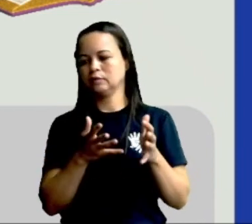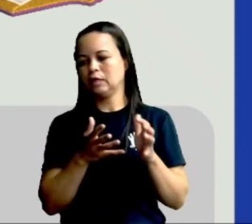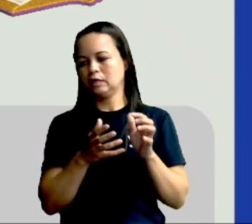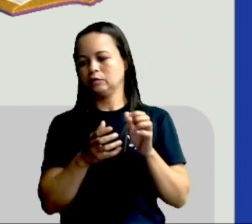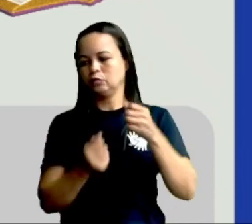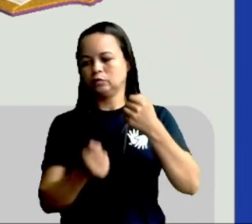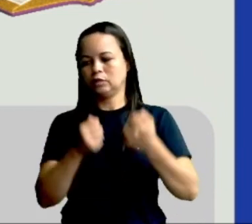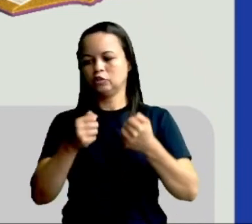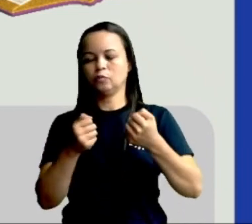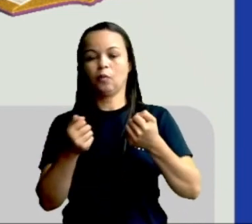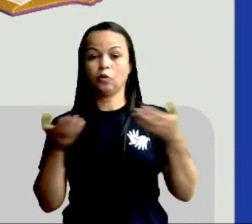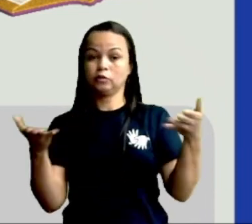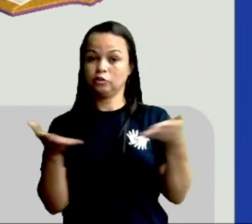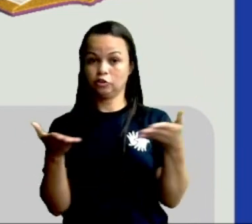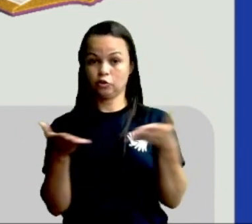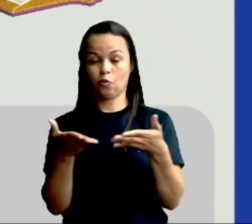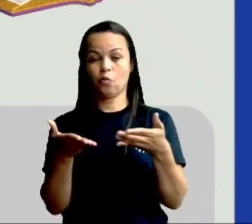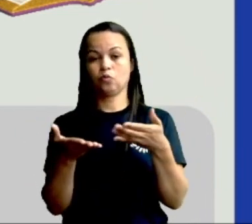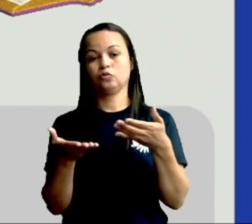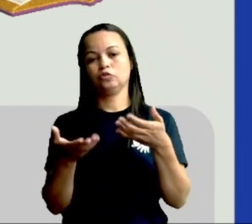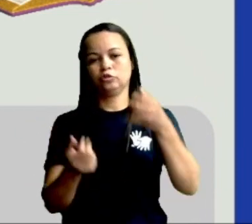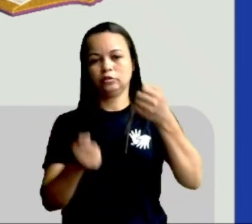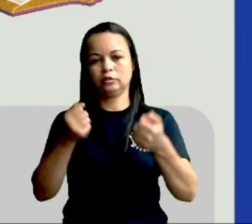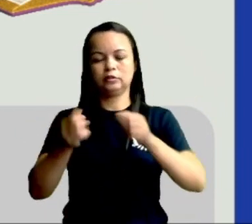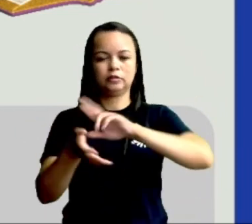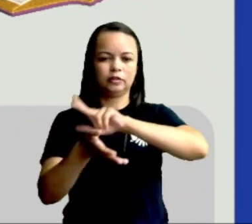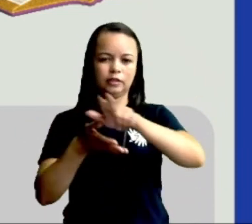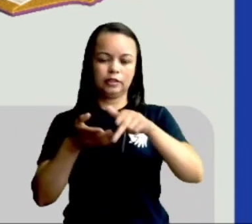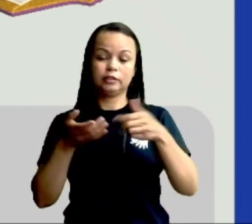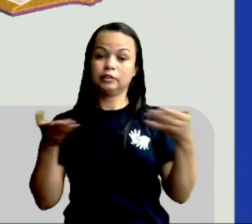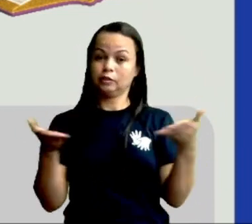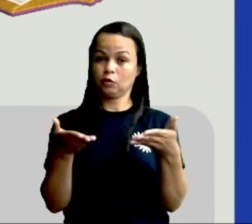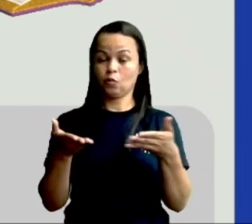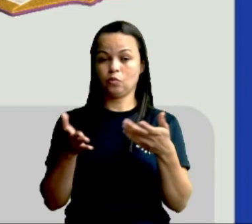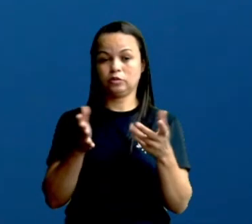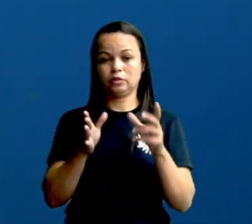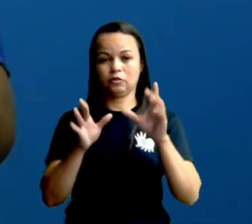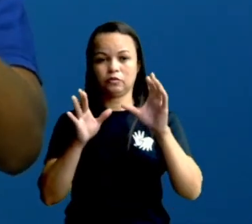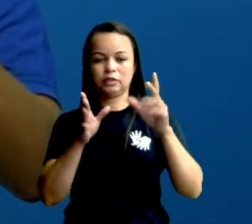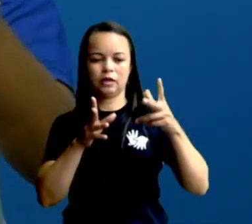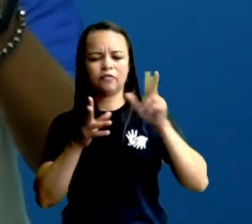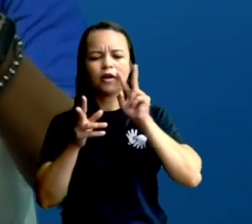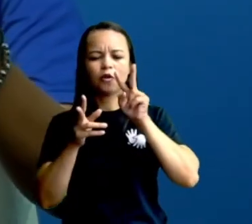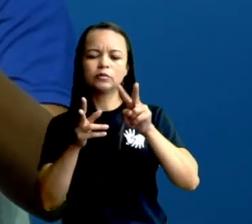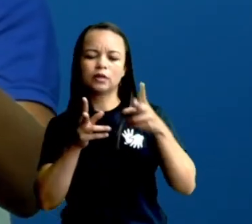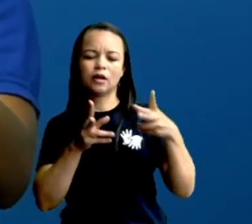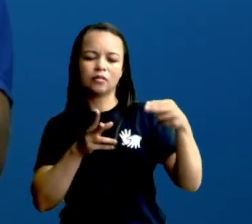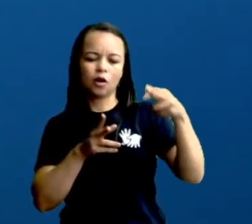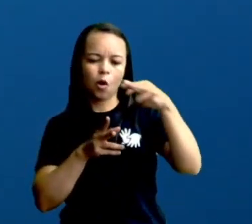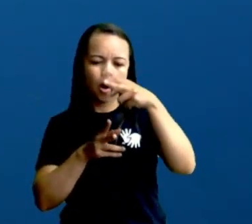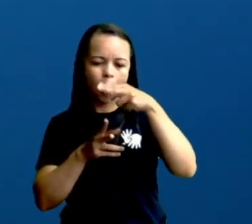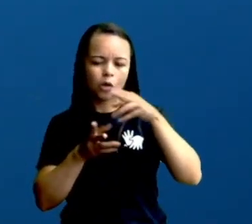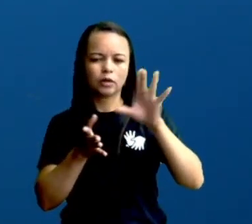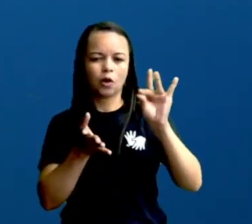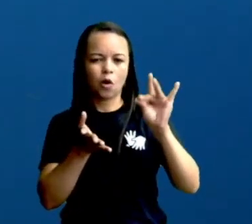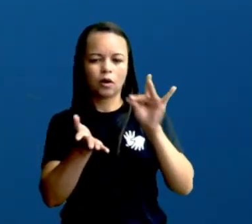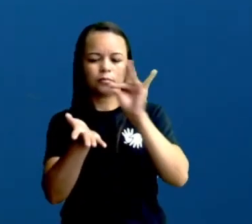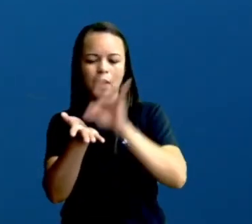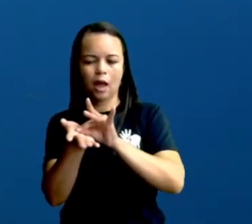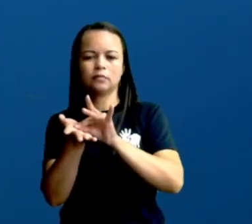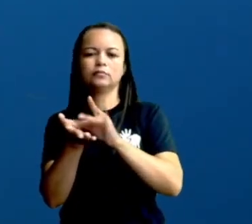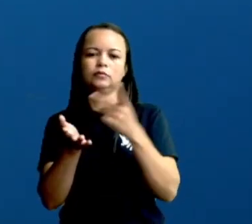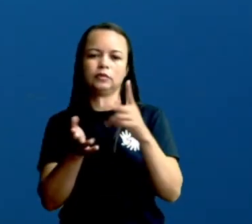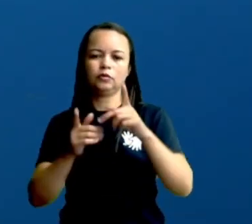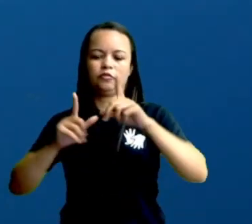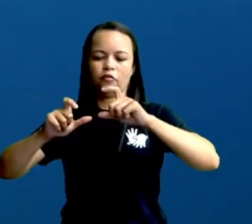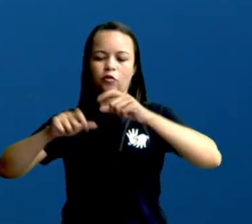revista, jornal, vai recortar desenhos de meios de transportes e colar no seu caderno. Tira a foto e manda para a tua professora, tá bom? Que